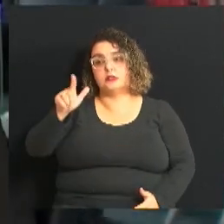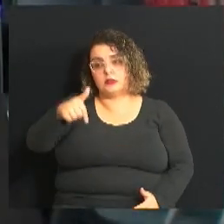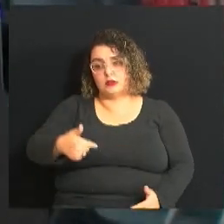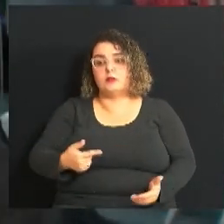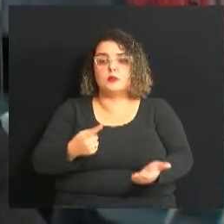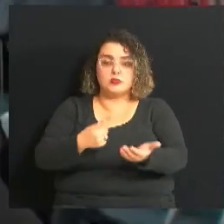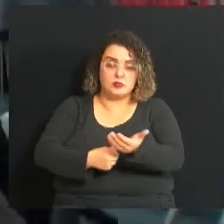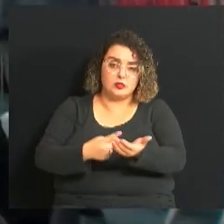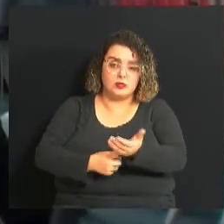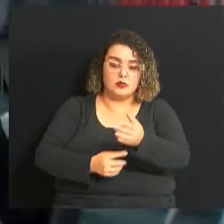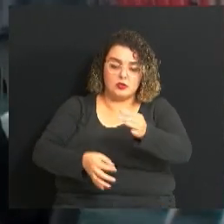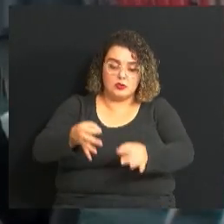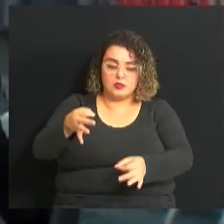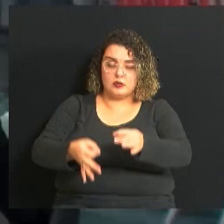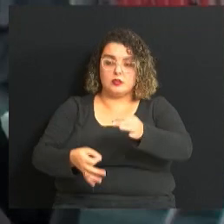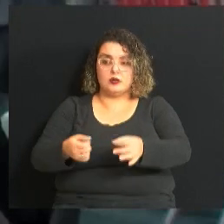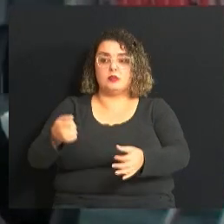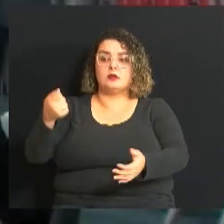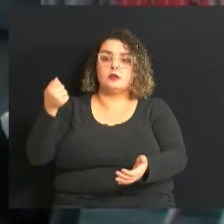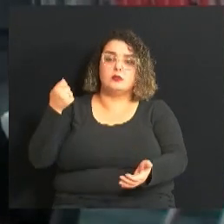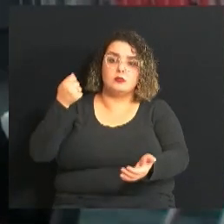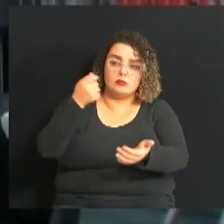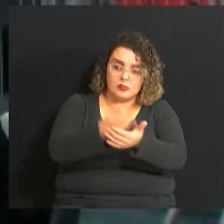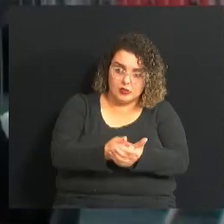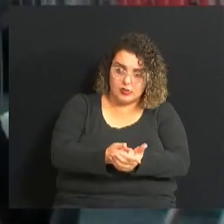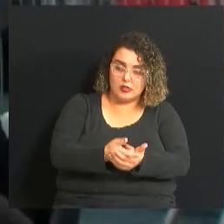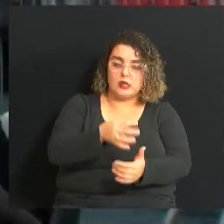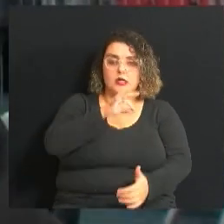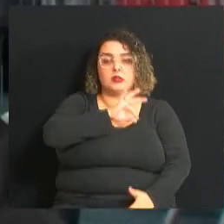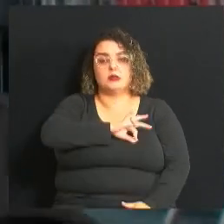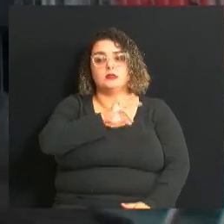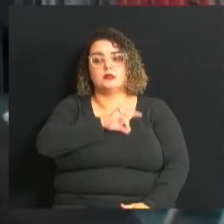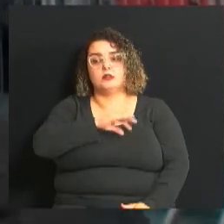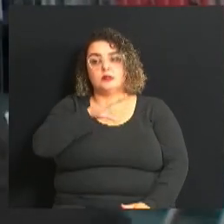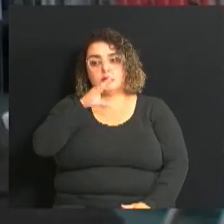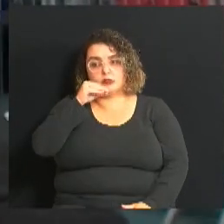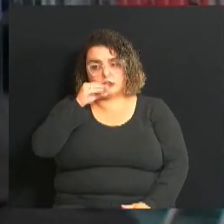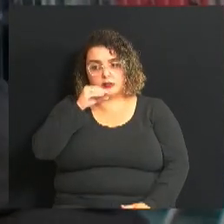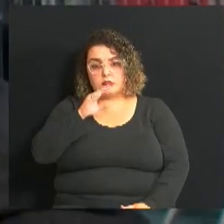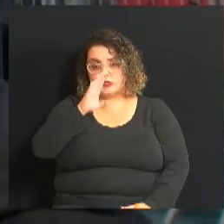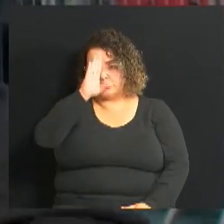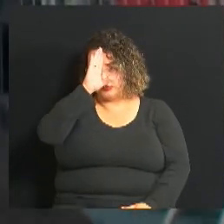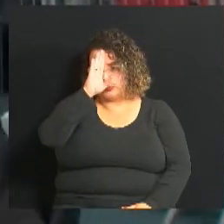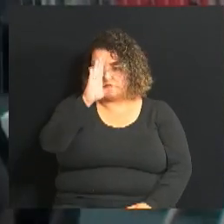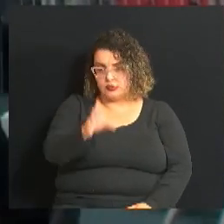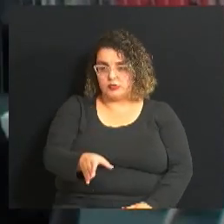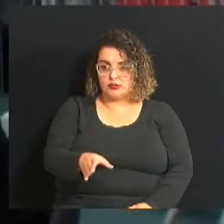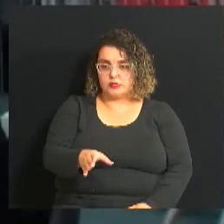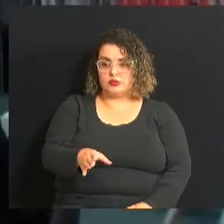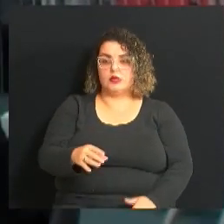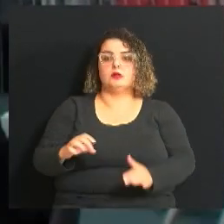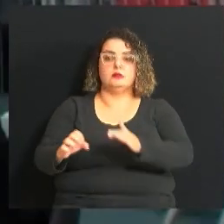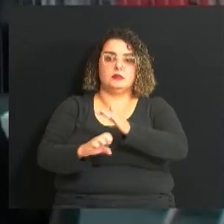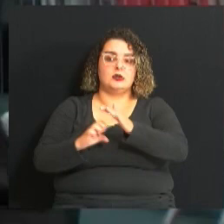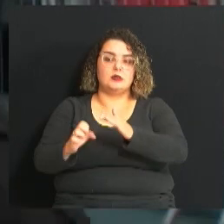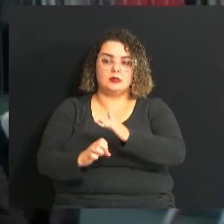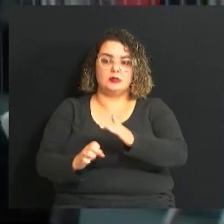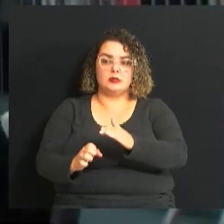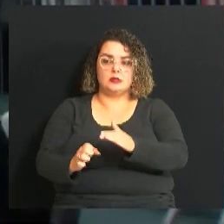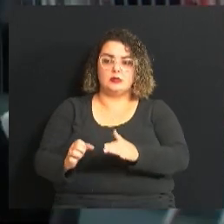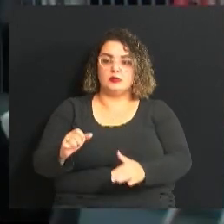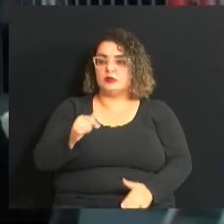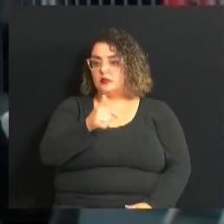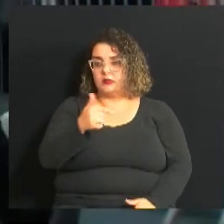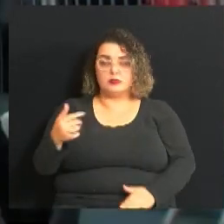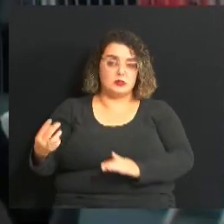na justiça e que o pagamento do salário das funcionárias foram feitas diretamente pela empresa sem contar com as